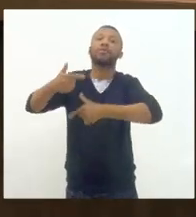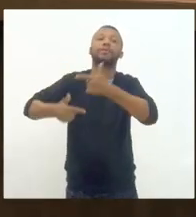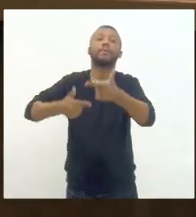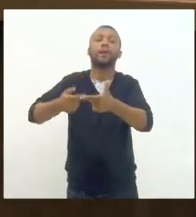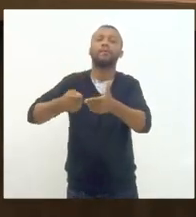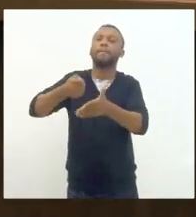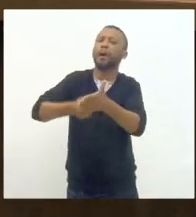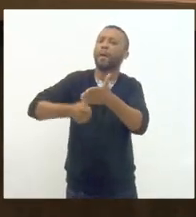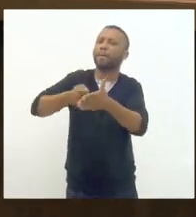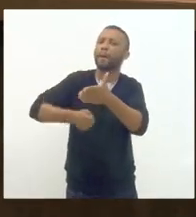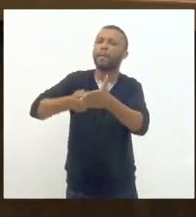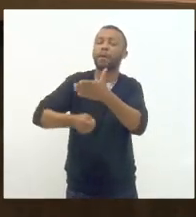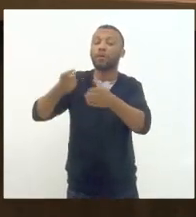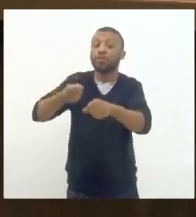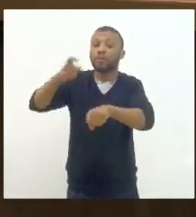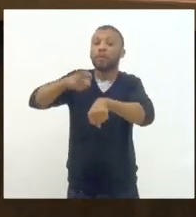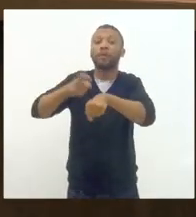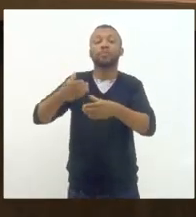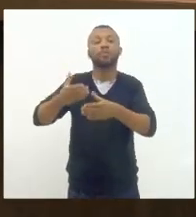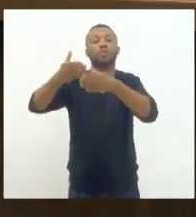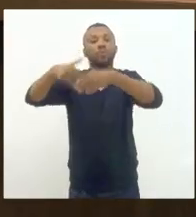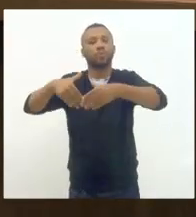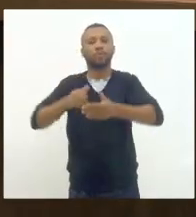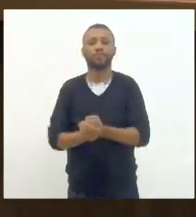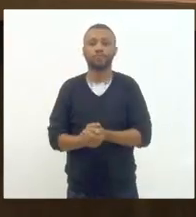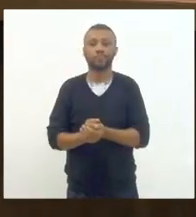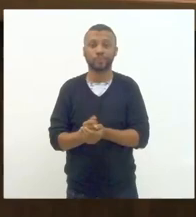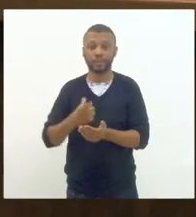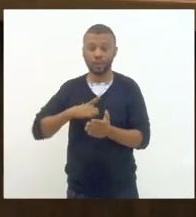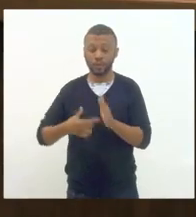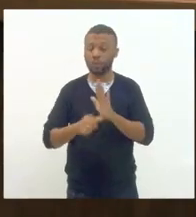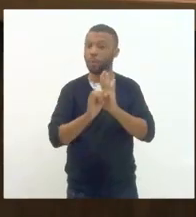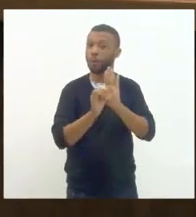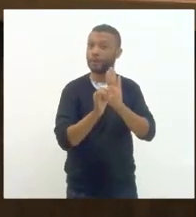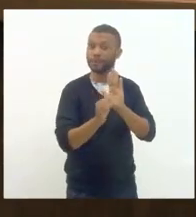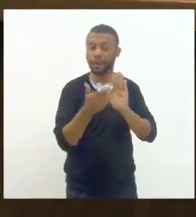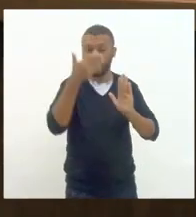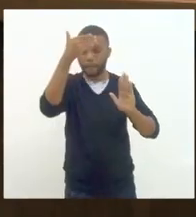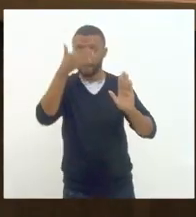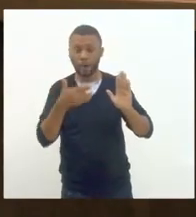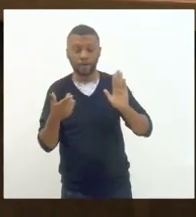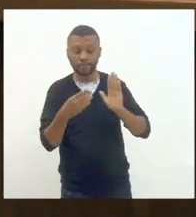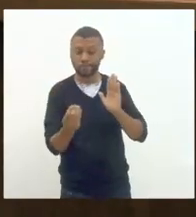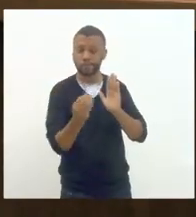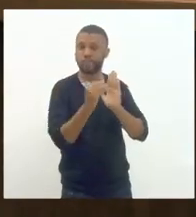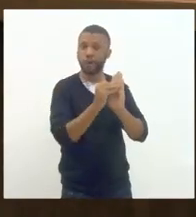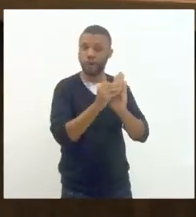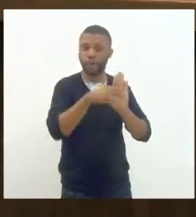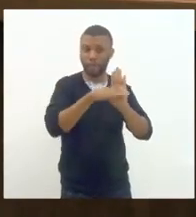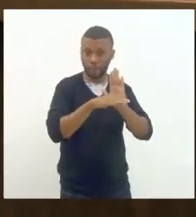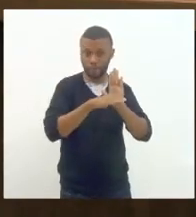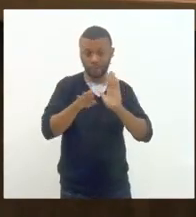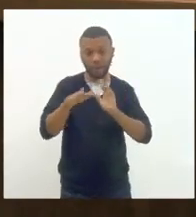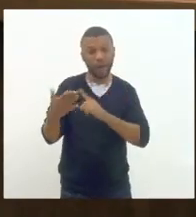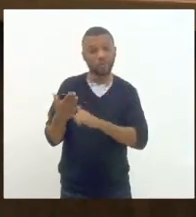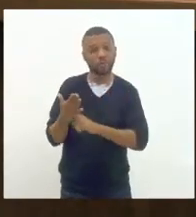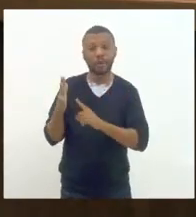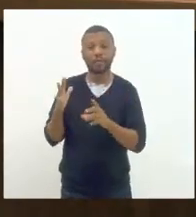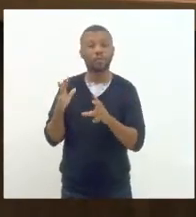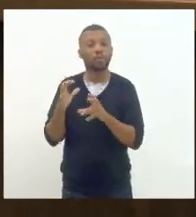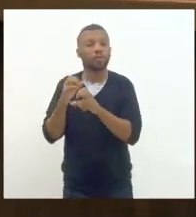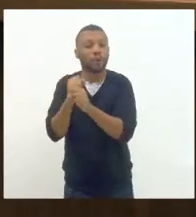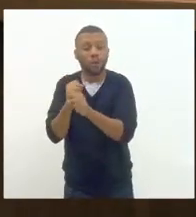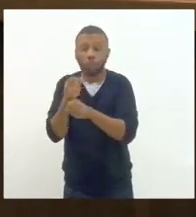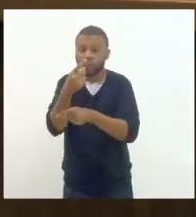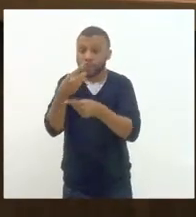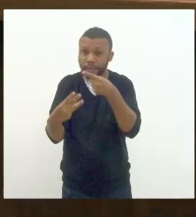conquistado em concurso público, segundo regras fixadas em edital. Então, mesmo que isso facilite o cálculo de um terço, que é mais fácil